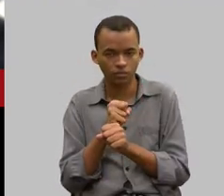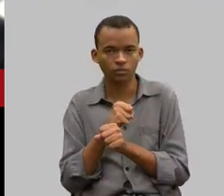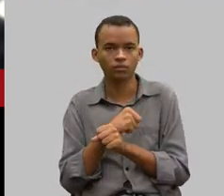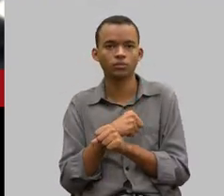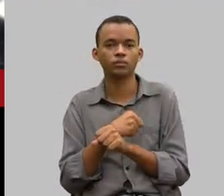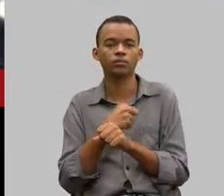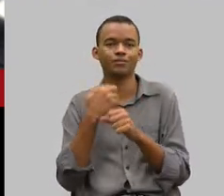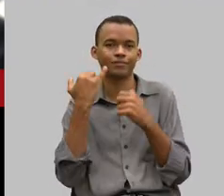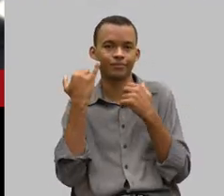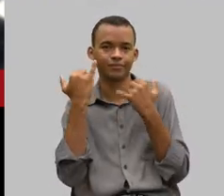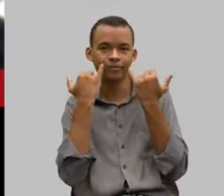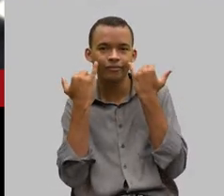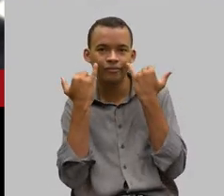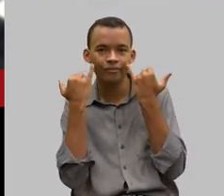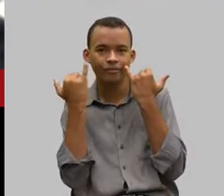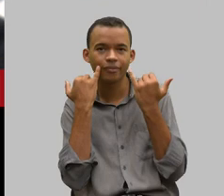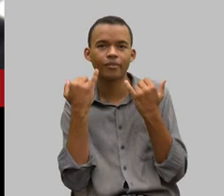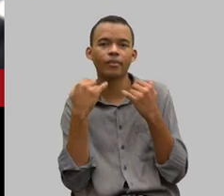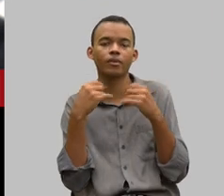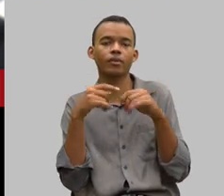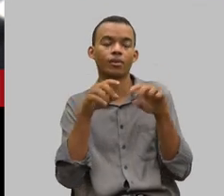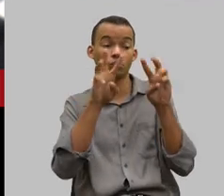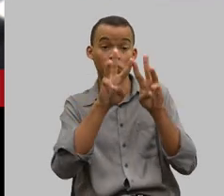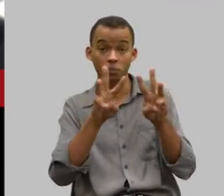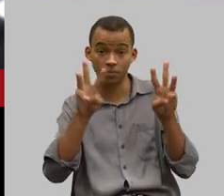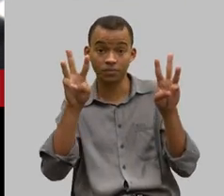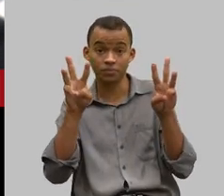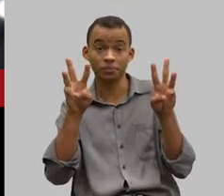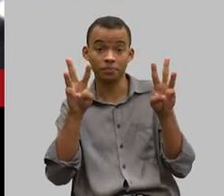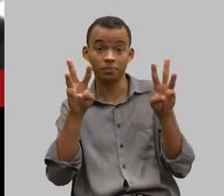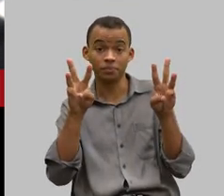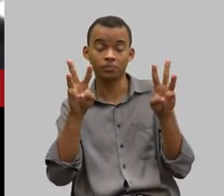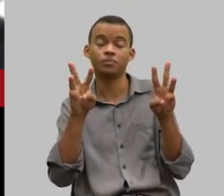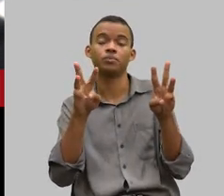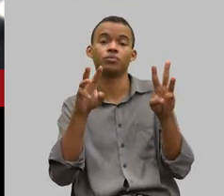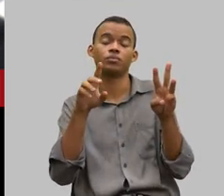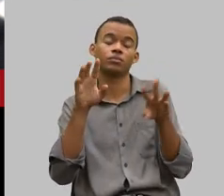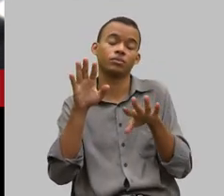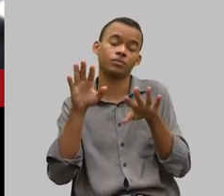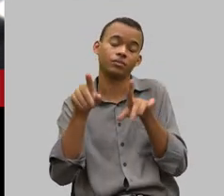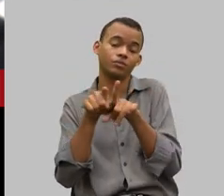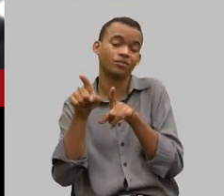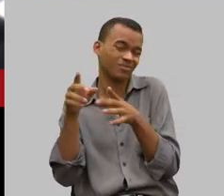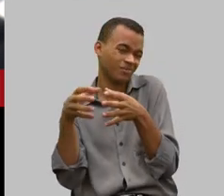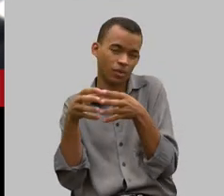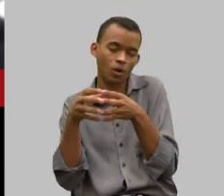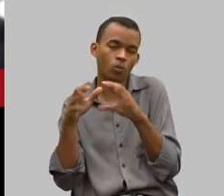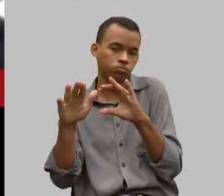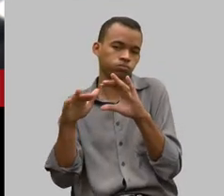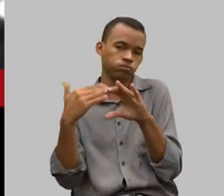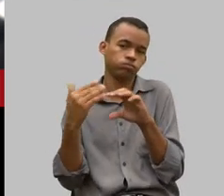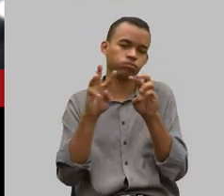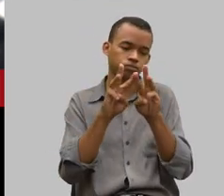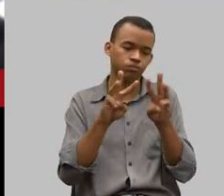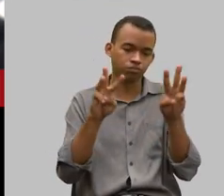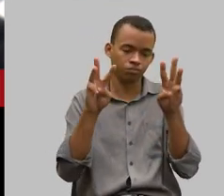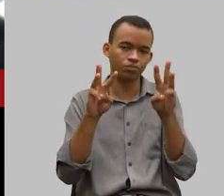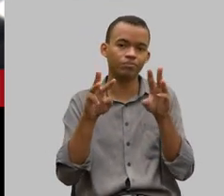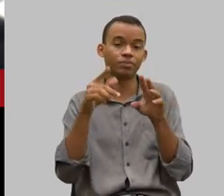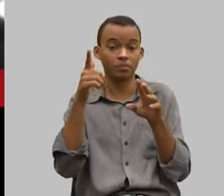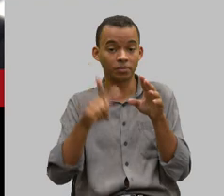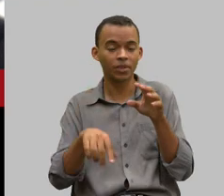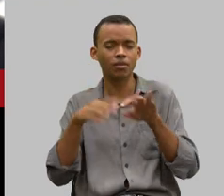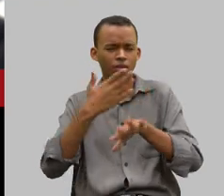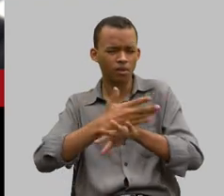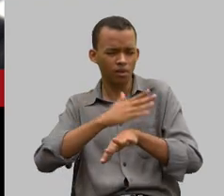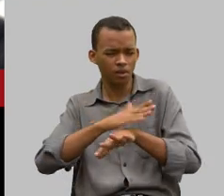tô tô com dúvida mesm entra no portal lá e a minha Assessoria me manda também Além disso além da dos treinamentos que